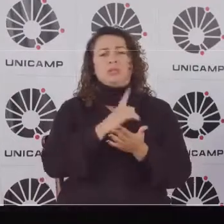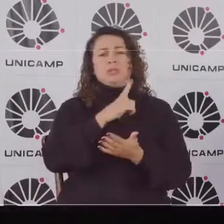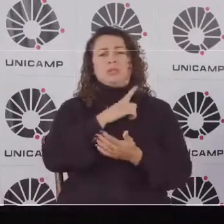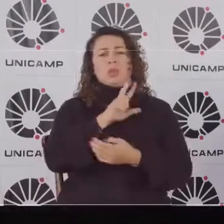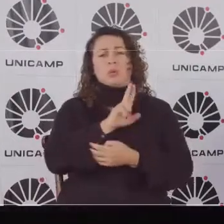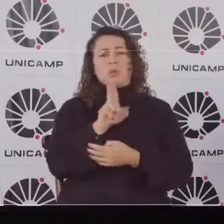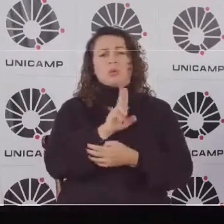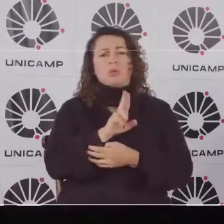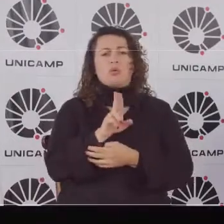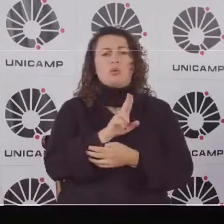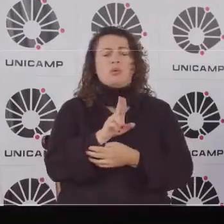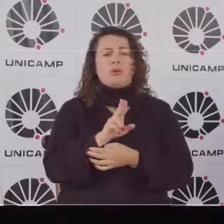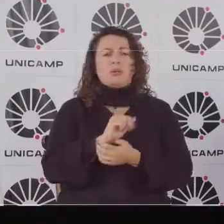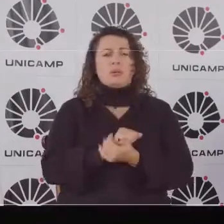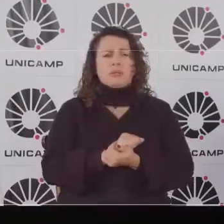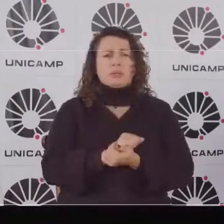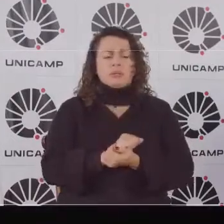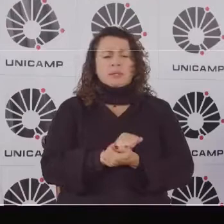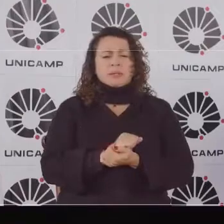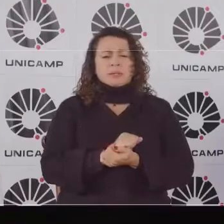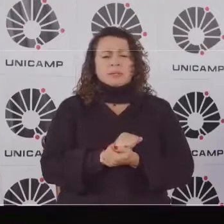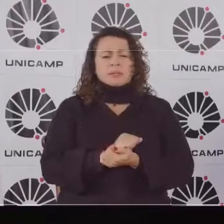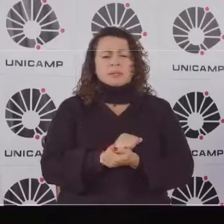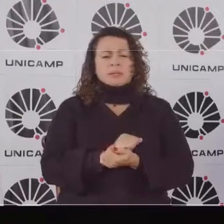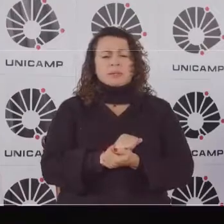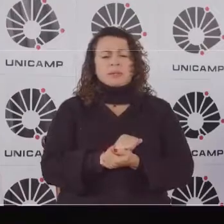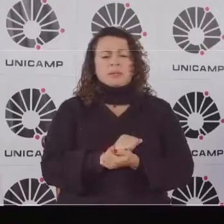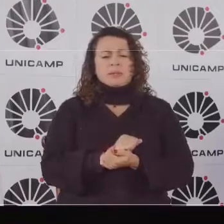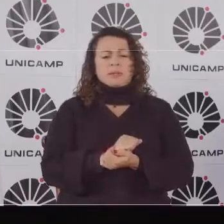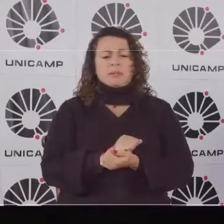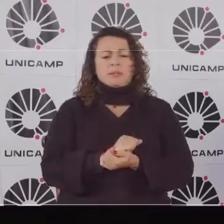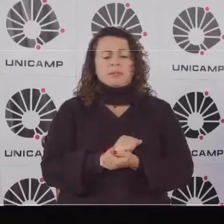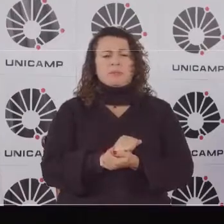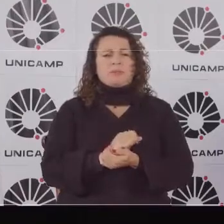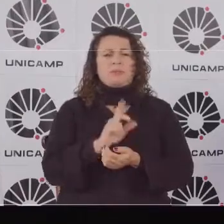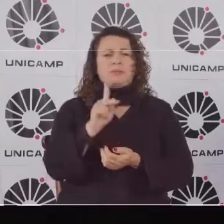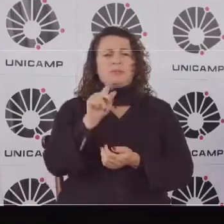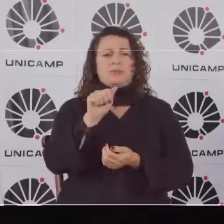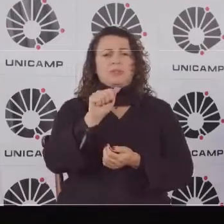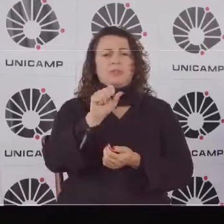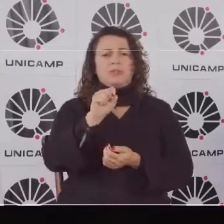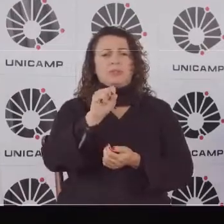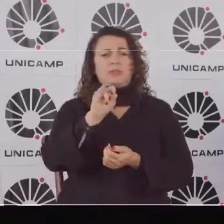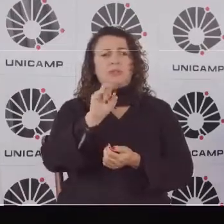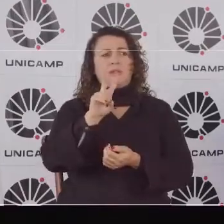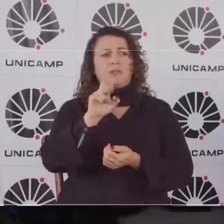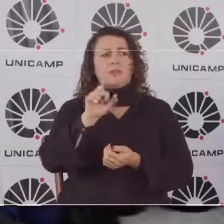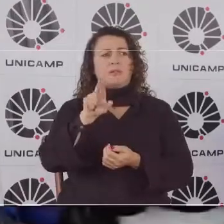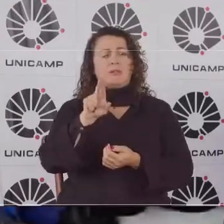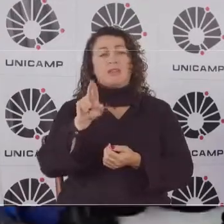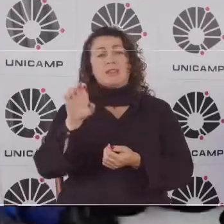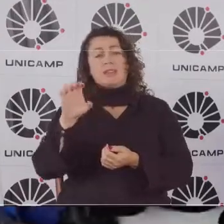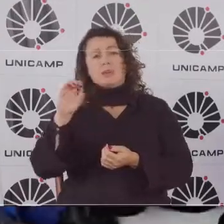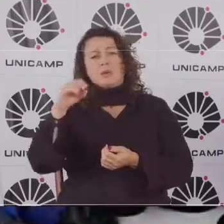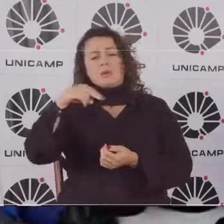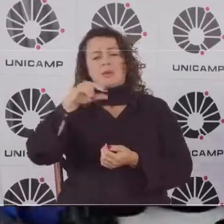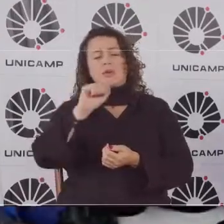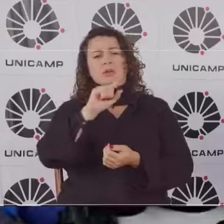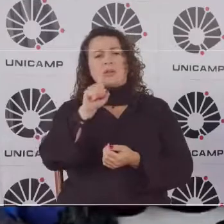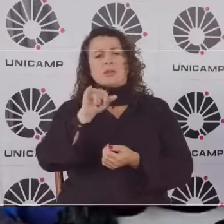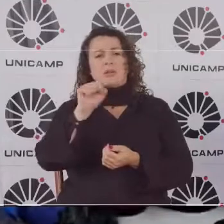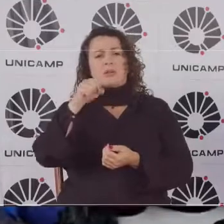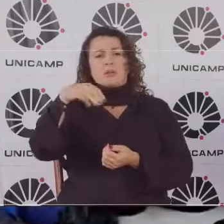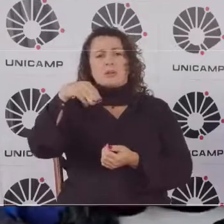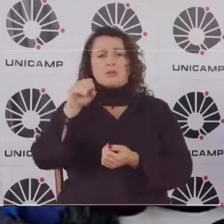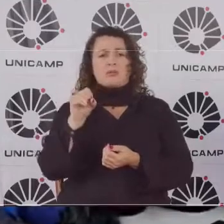que se chama exatamente kacili e o nazismo que a cera que